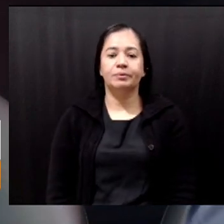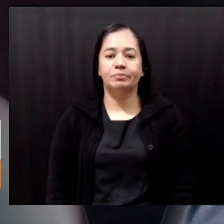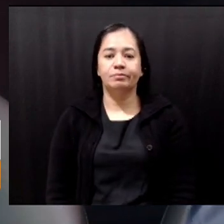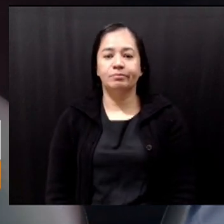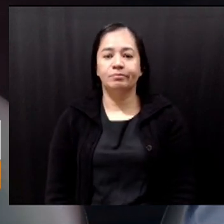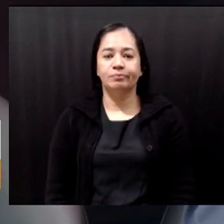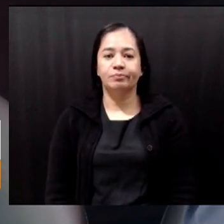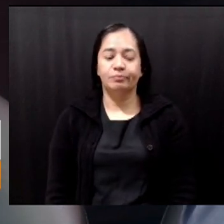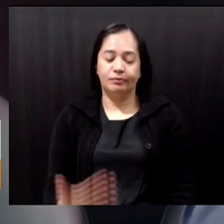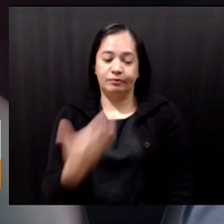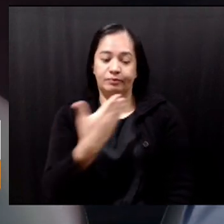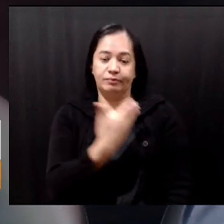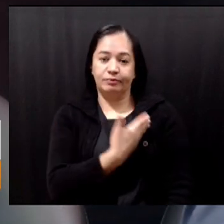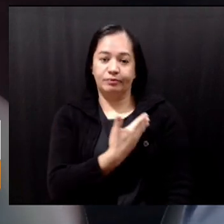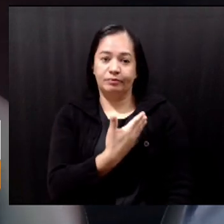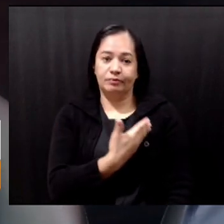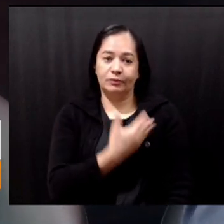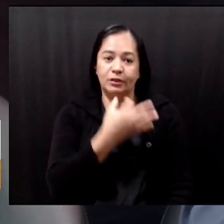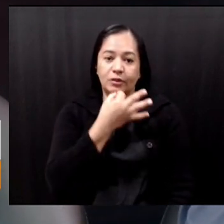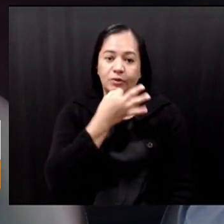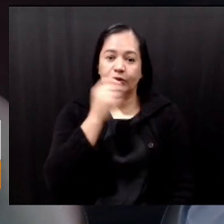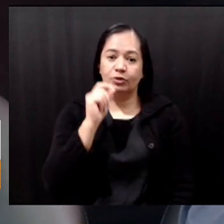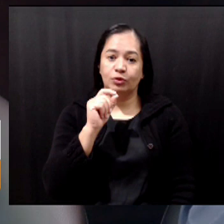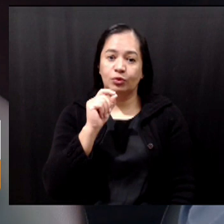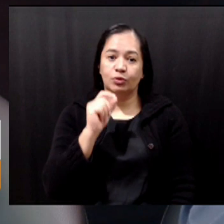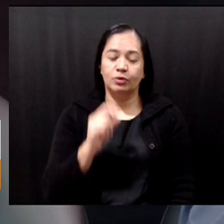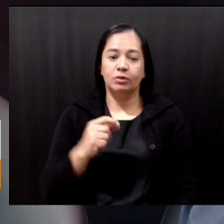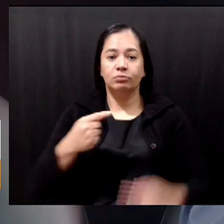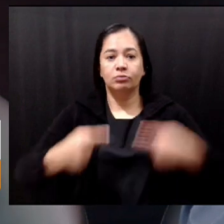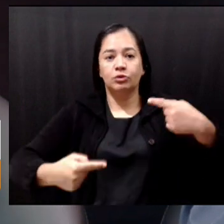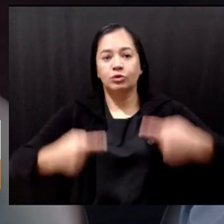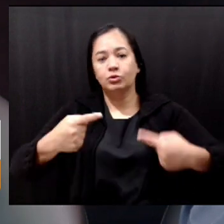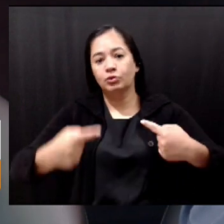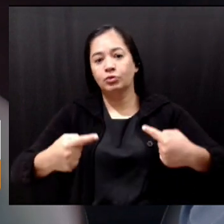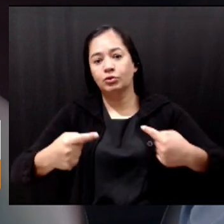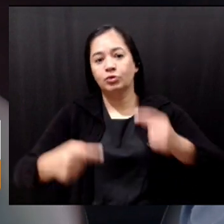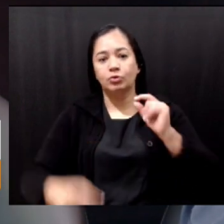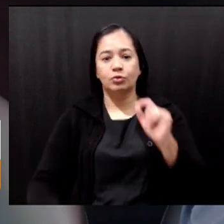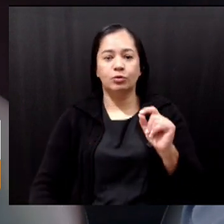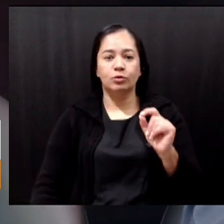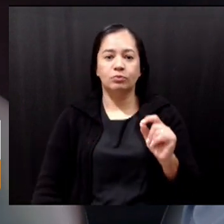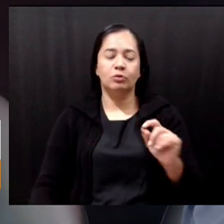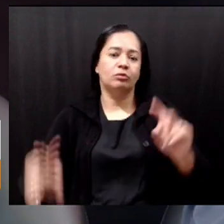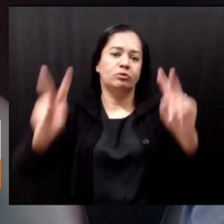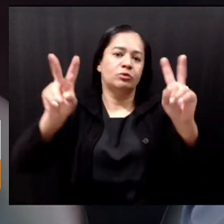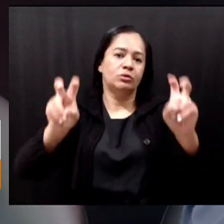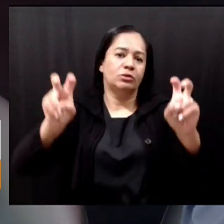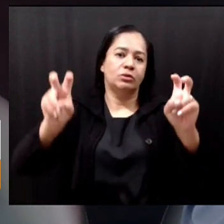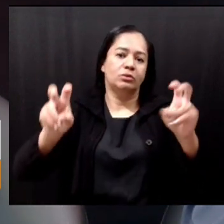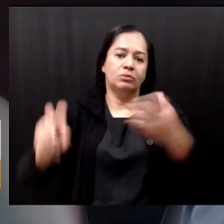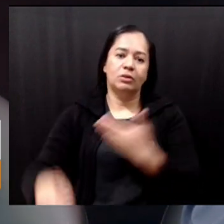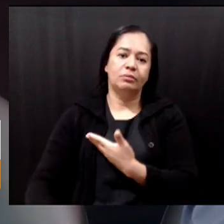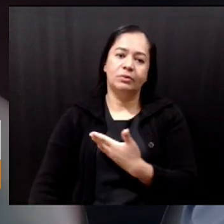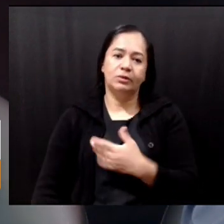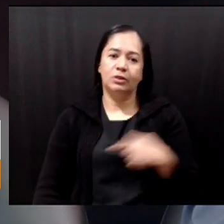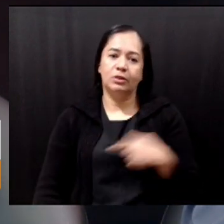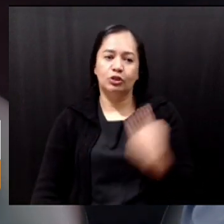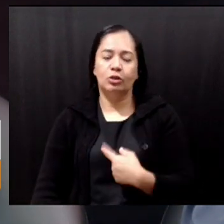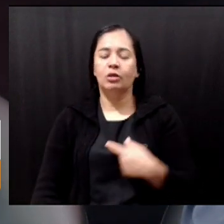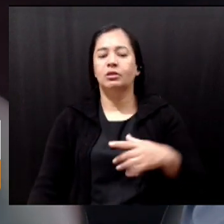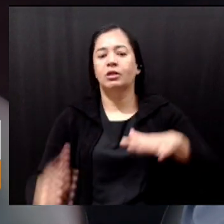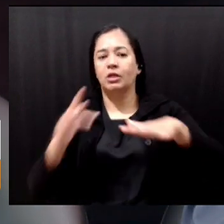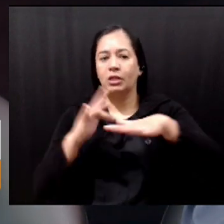Amizade, aí eu acho que defender e discutir o termo amizade, né. Temos Uhum, redes sociais, então, ok,